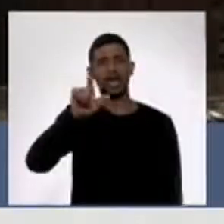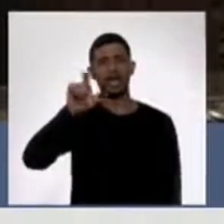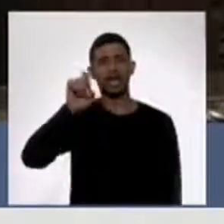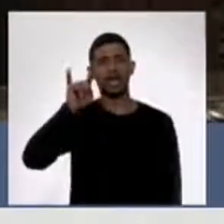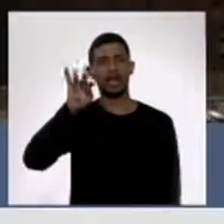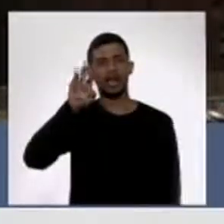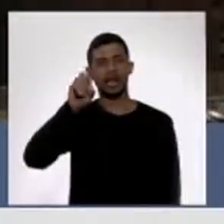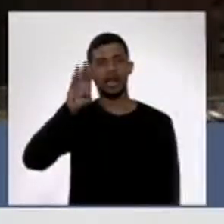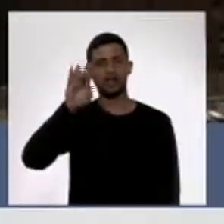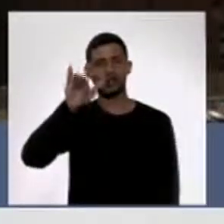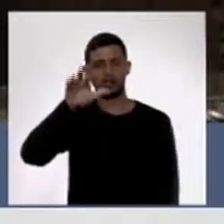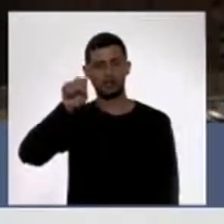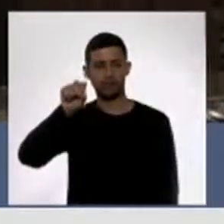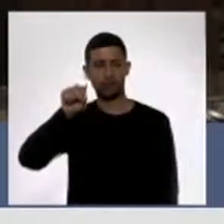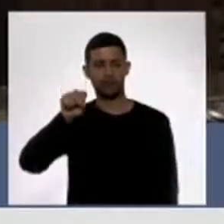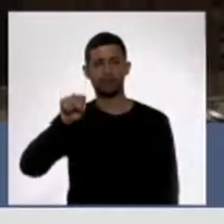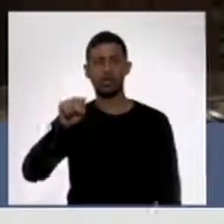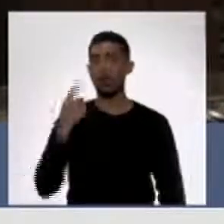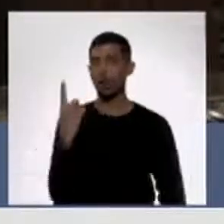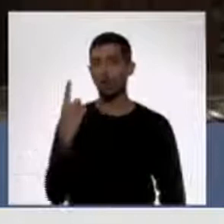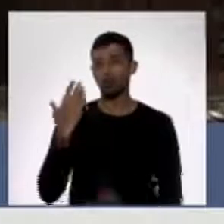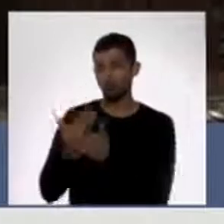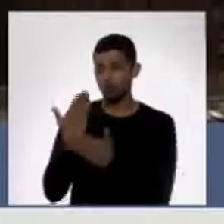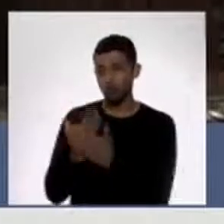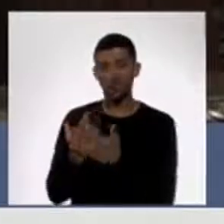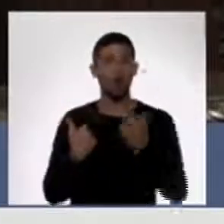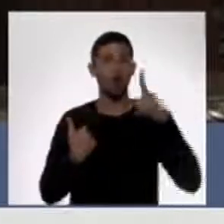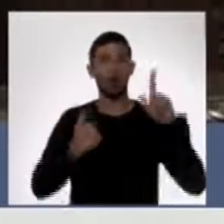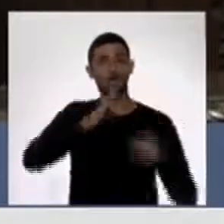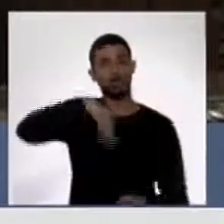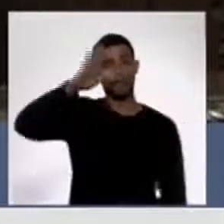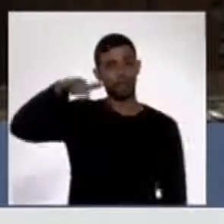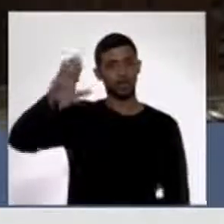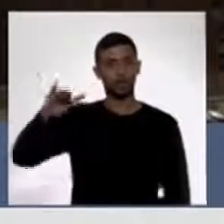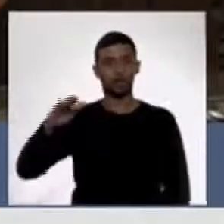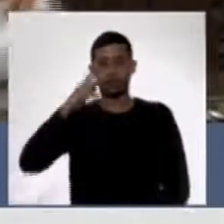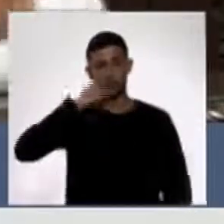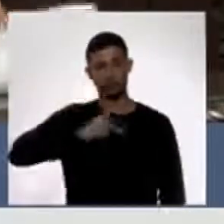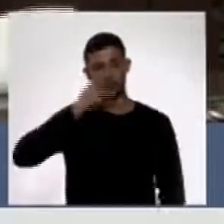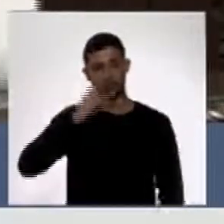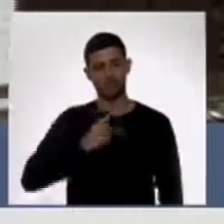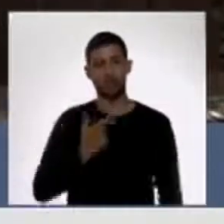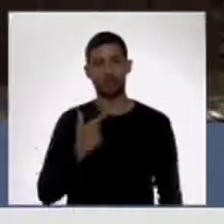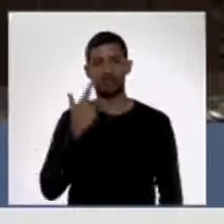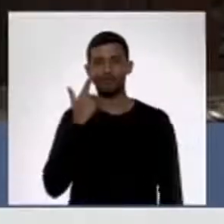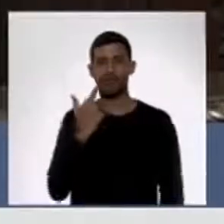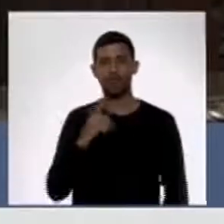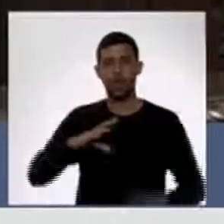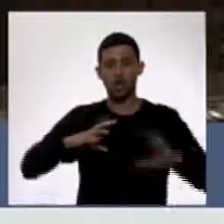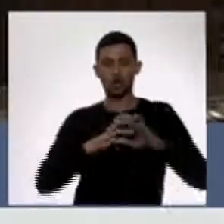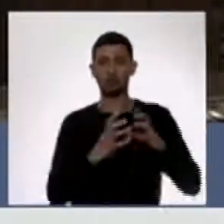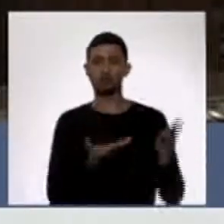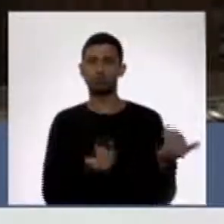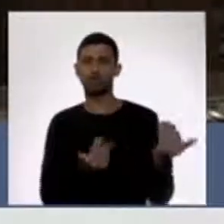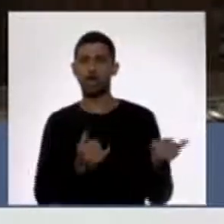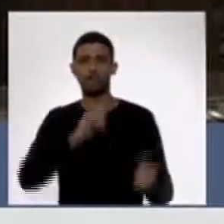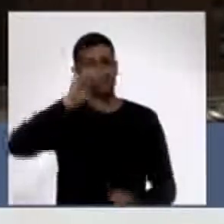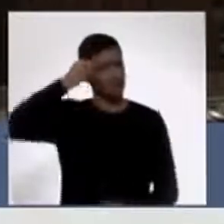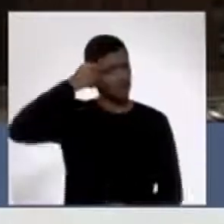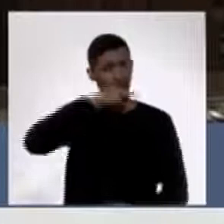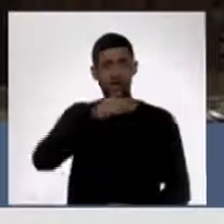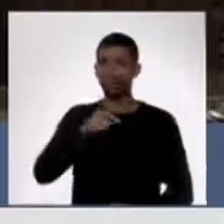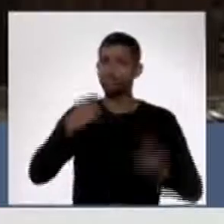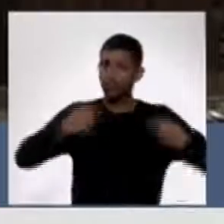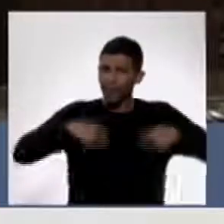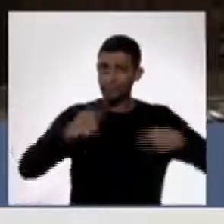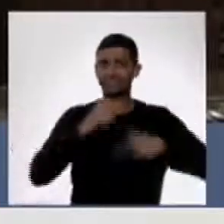estudante e um pintor autônomo. A juventude negra precisa e quer viver e